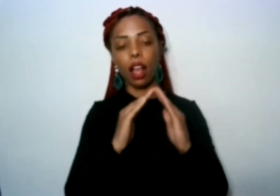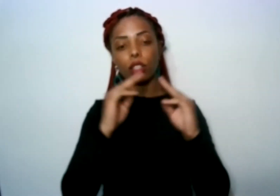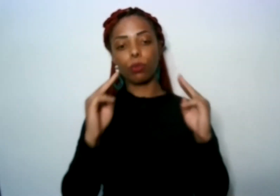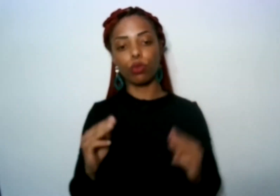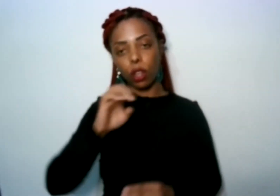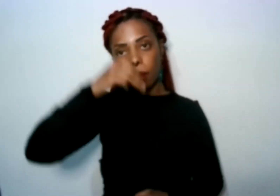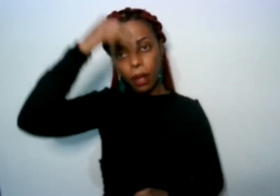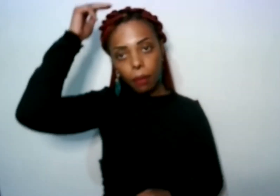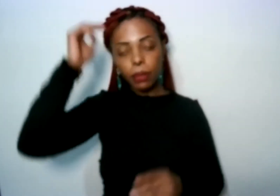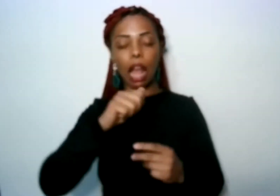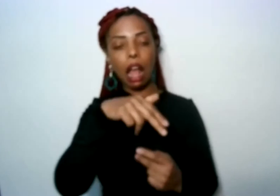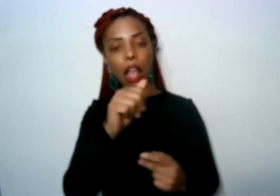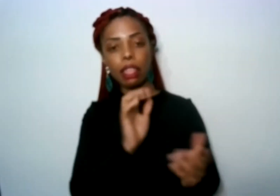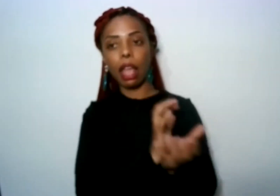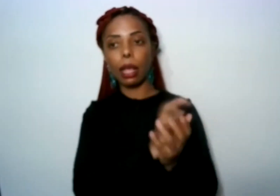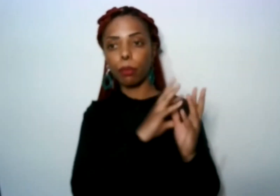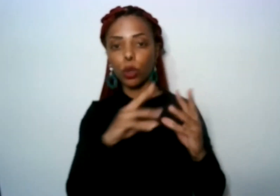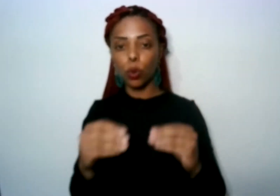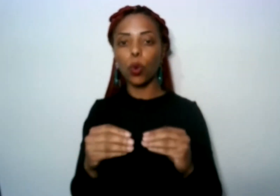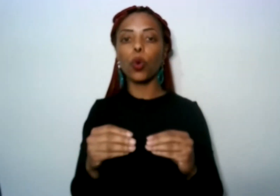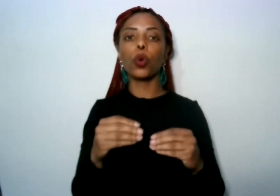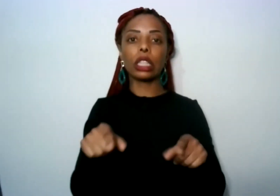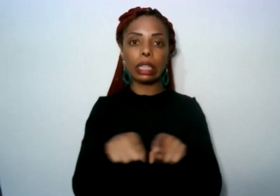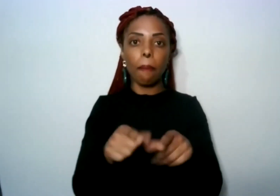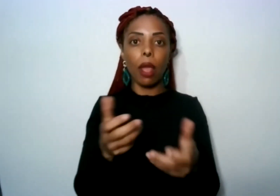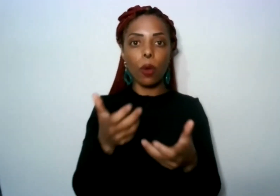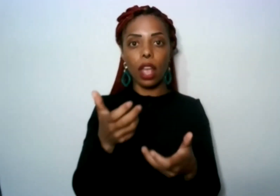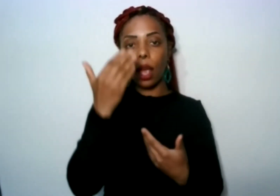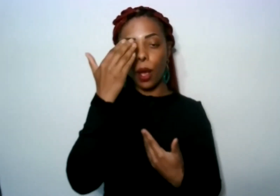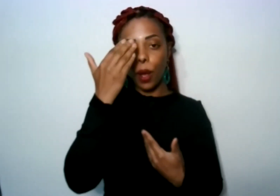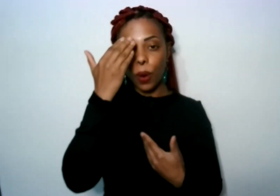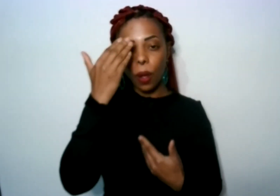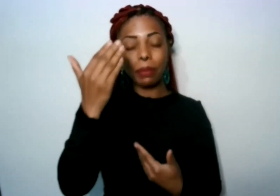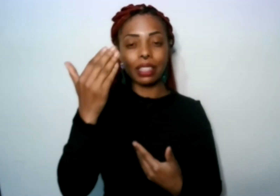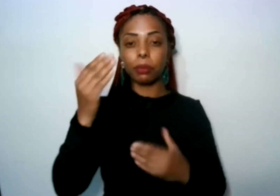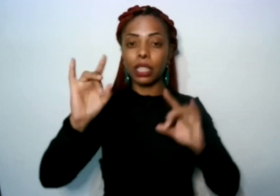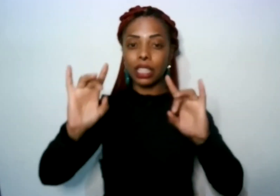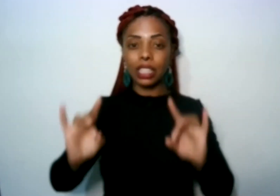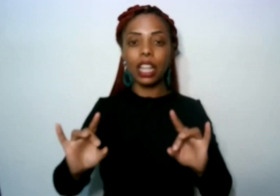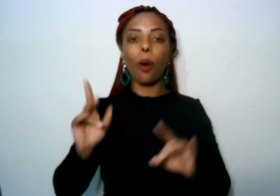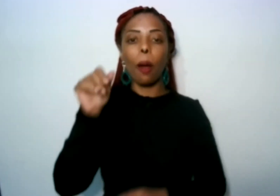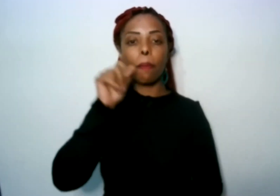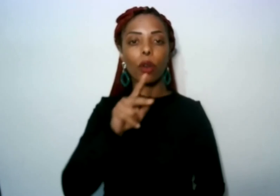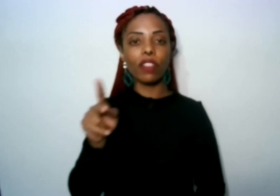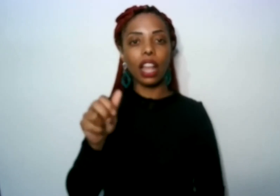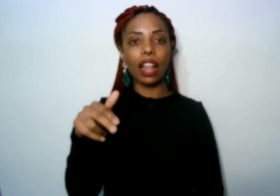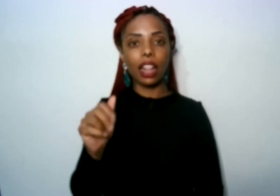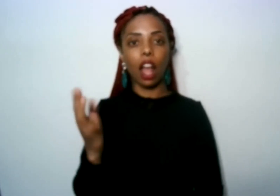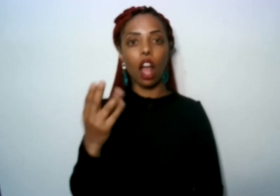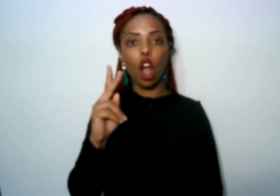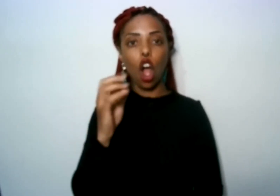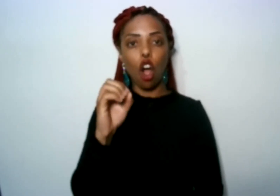Ana a toda a equipe e preciso também destacar fazer um agradecimento especial a professora Ana Hoffman que é a chefe de